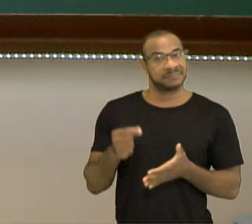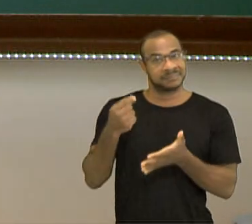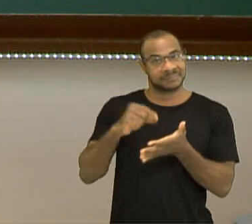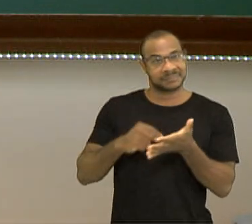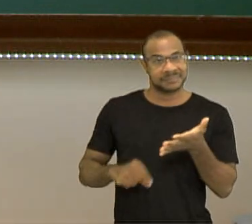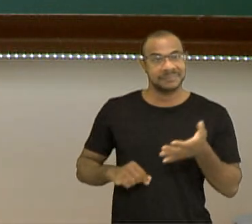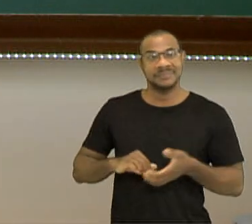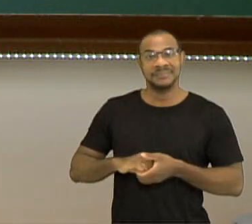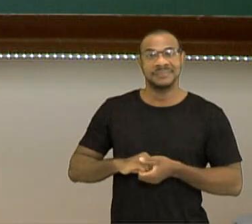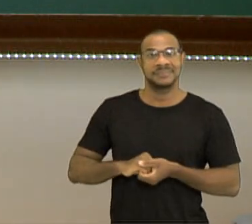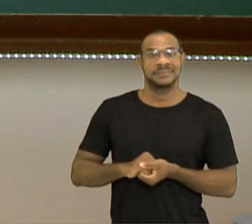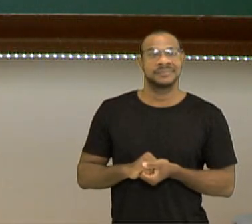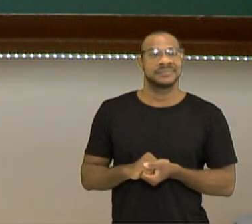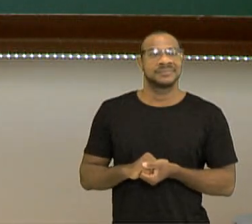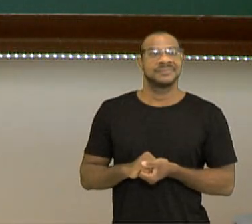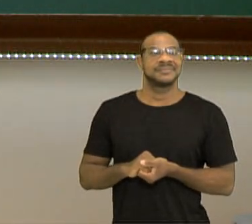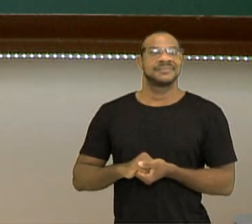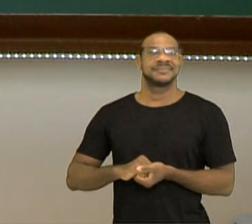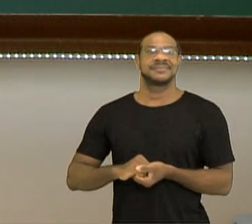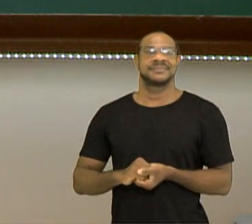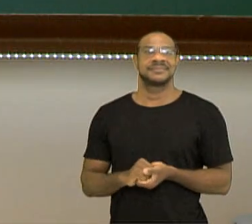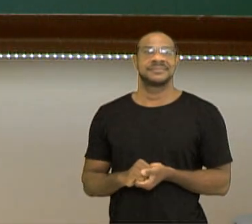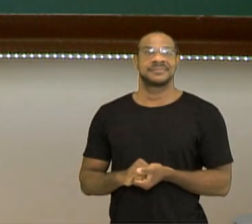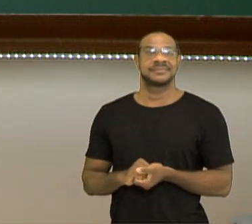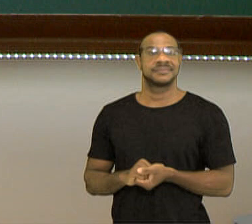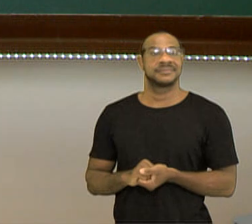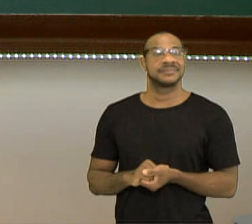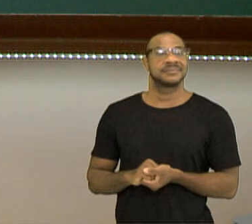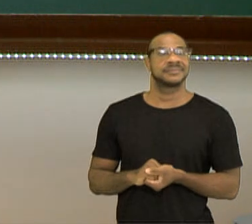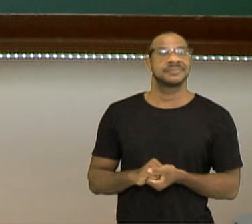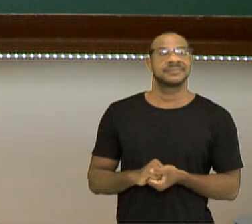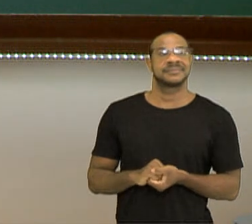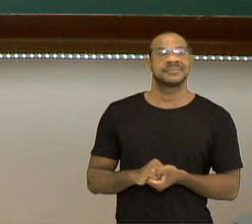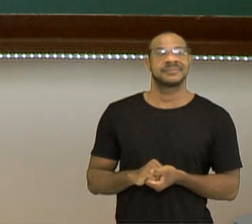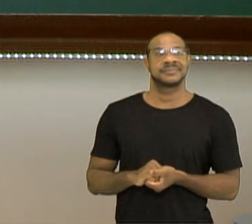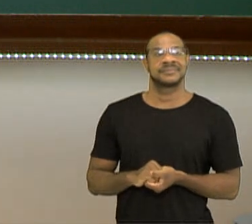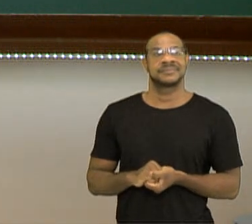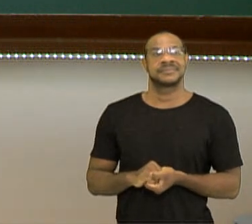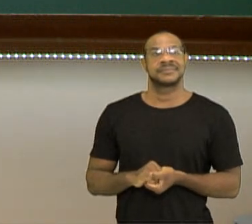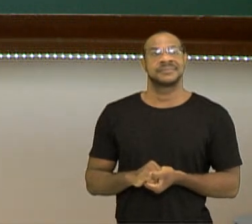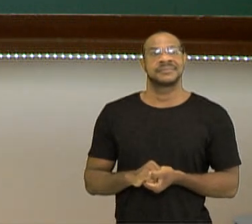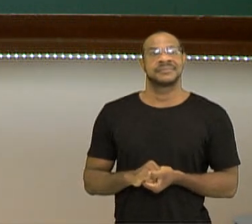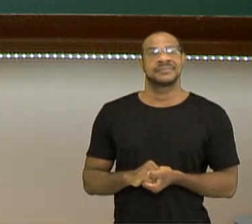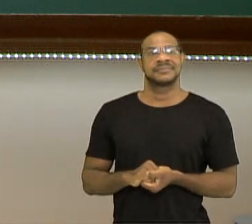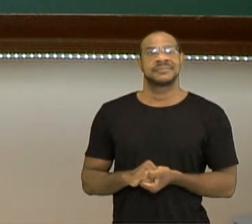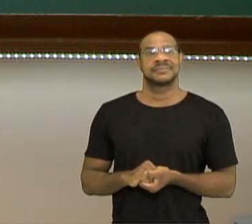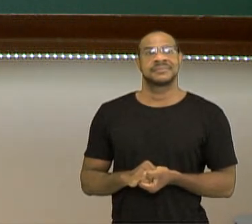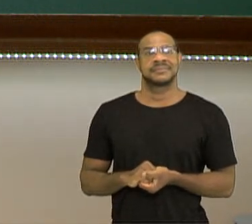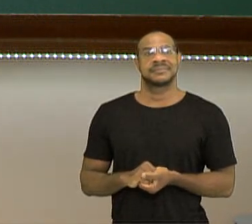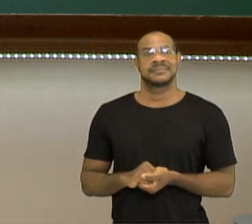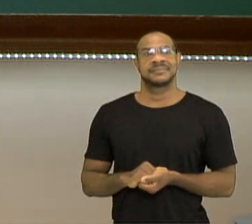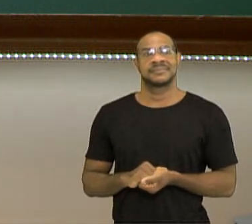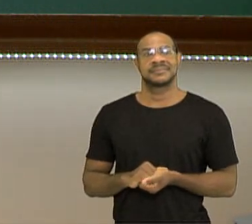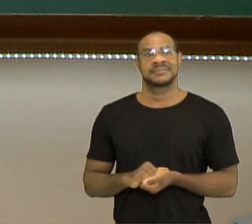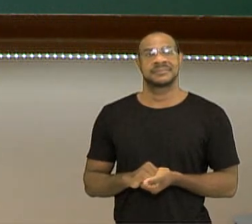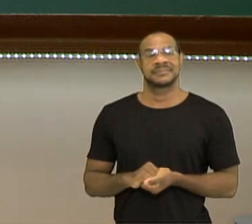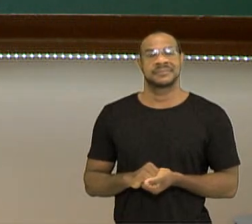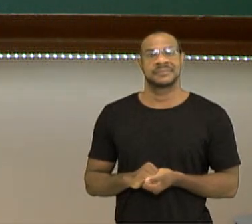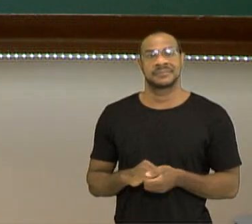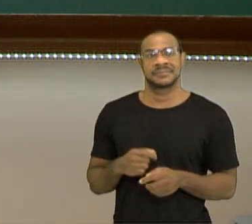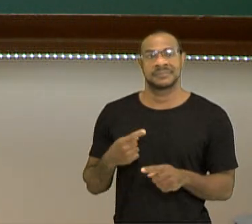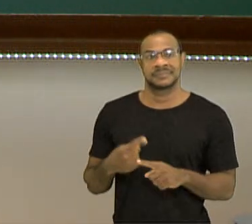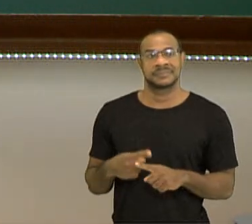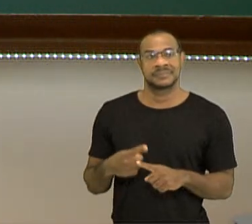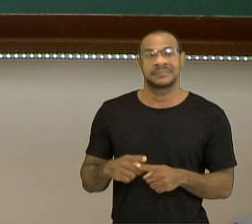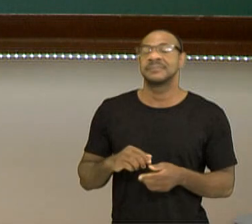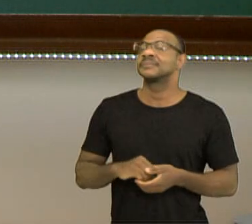Corrigindo, vamos ver? Número 1. If she doesn't wake up early, she will miss the bus. Por que a alternativa